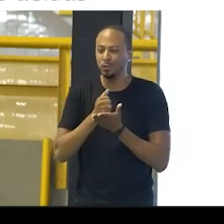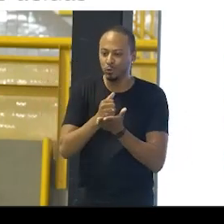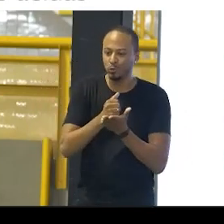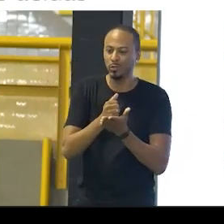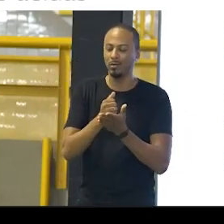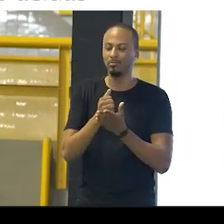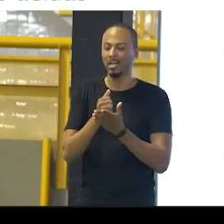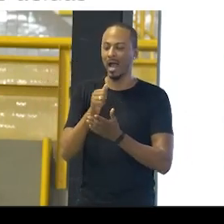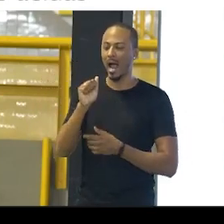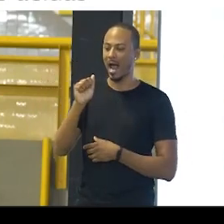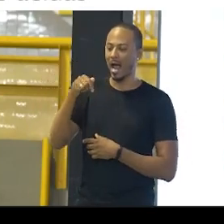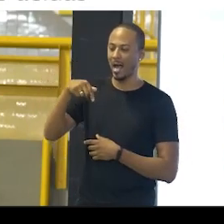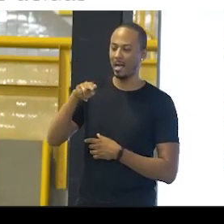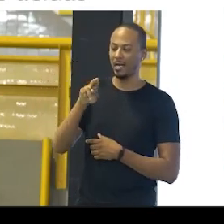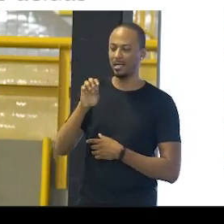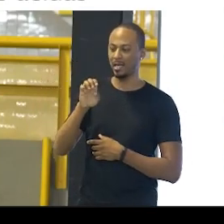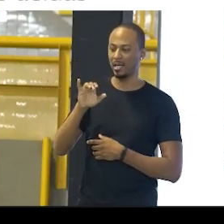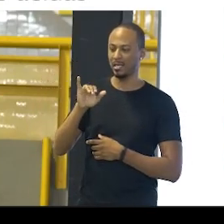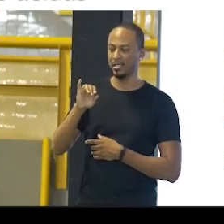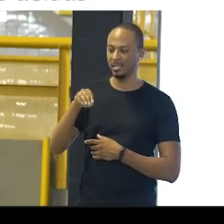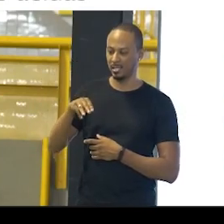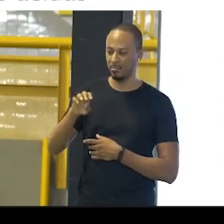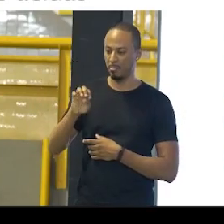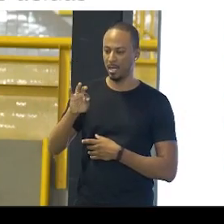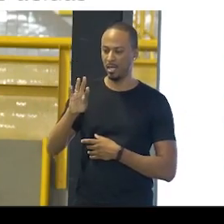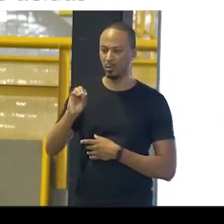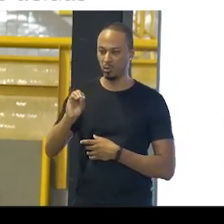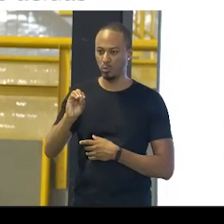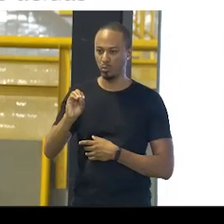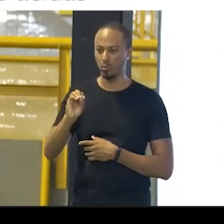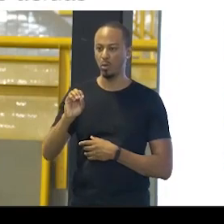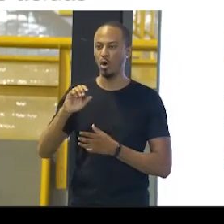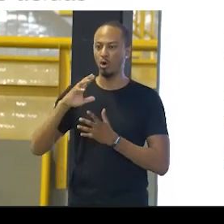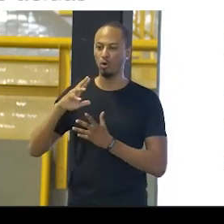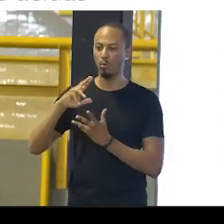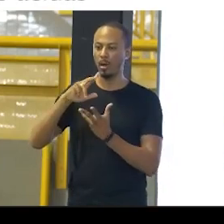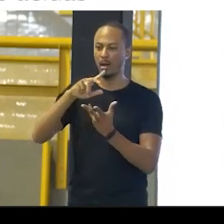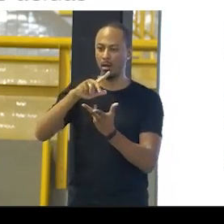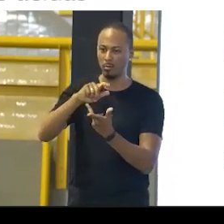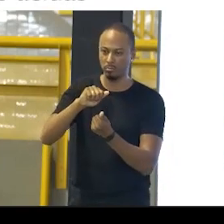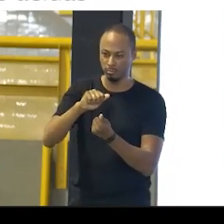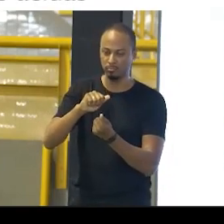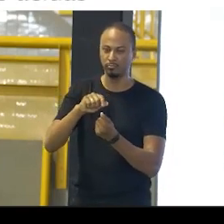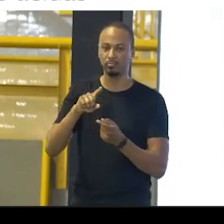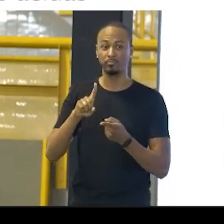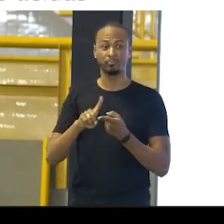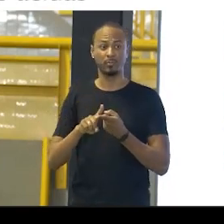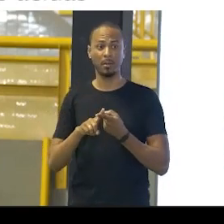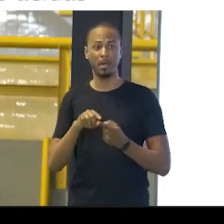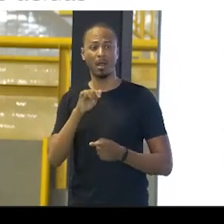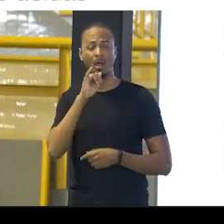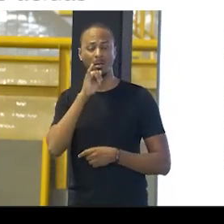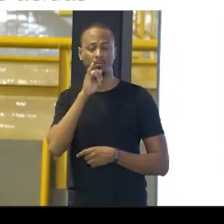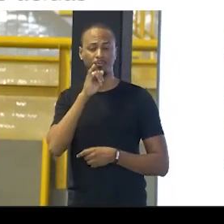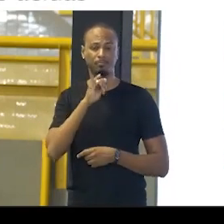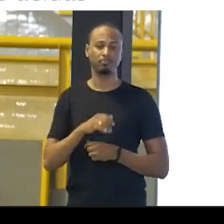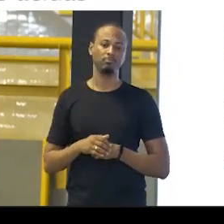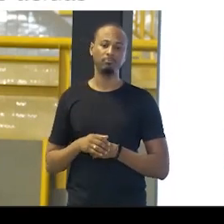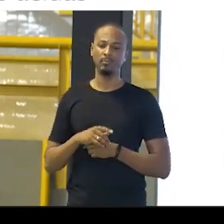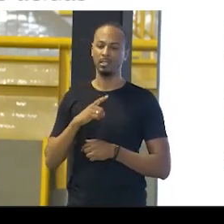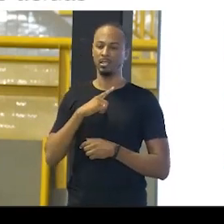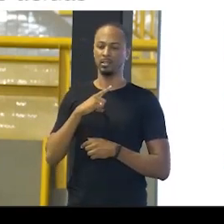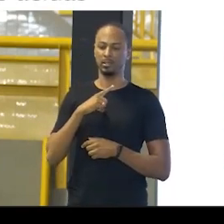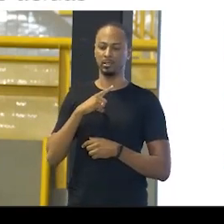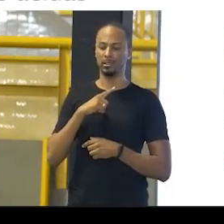do mal? Tá? É aquele efeito estufa provocado pela retenção do calor decorrente da concentração